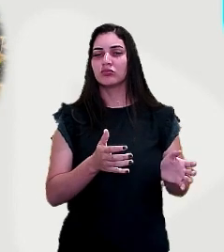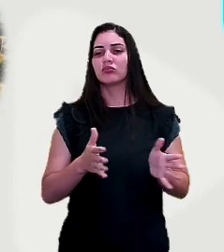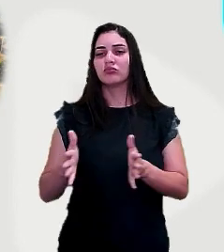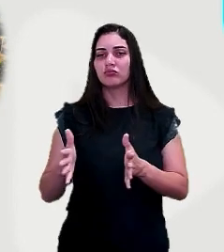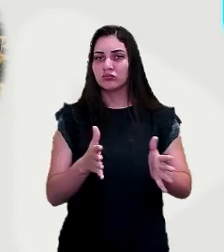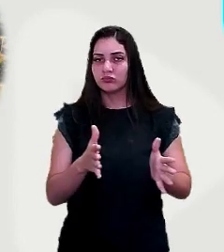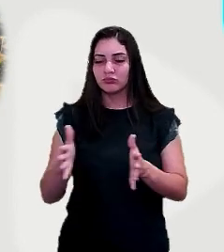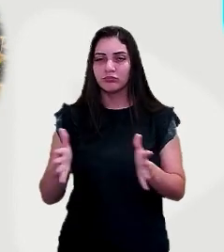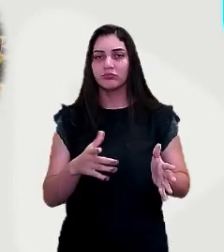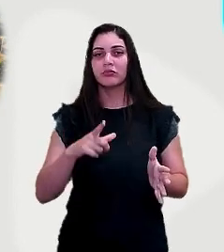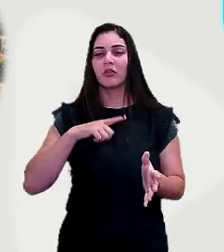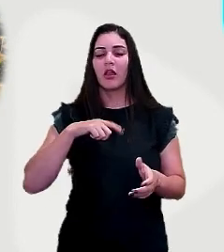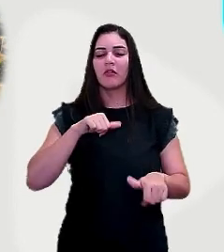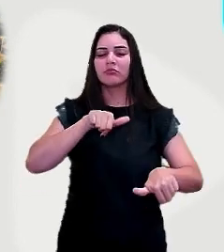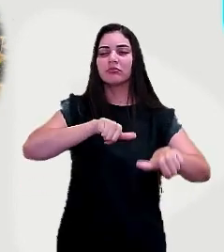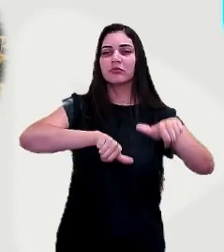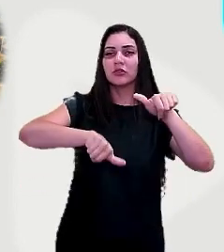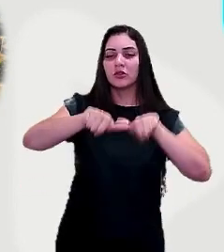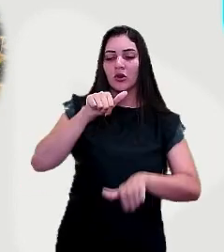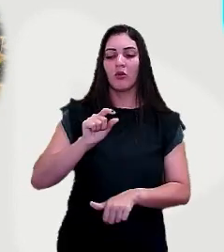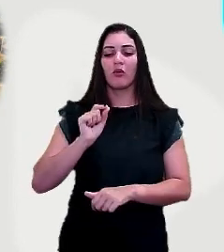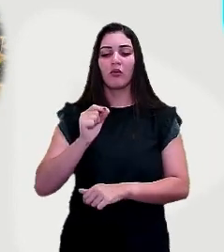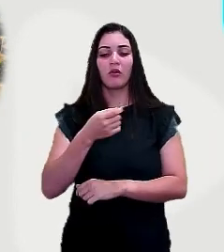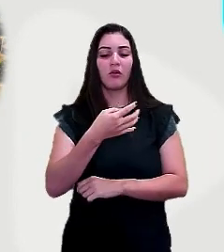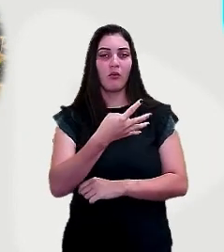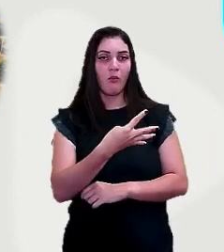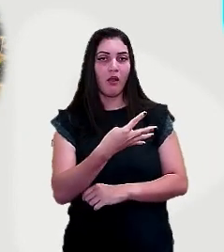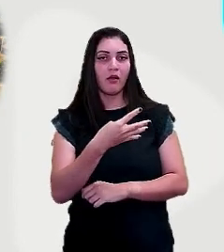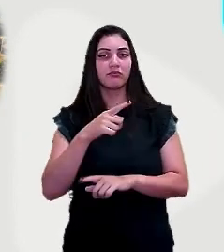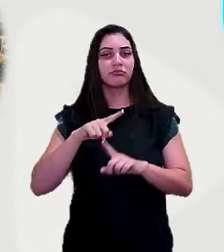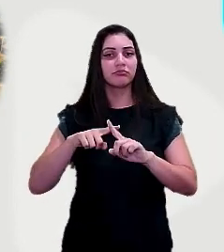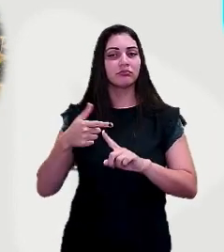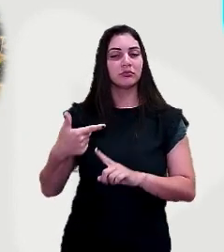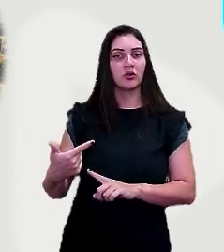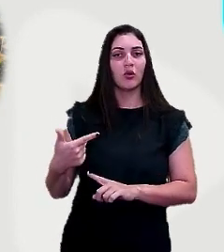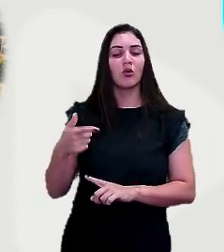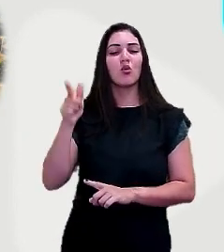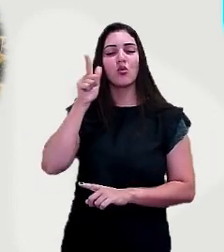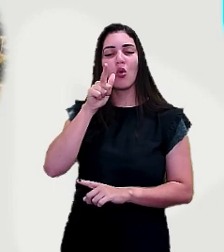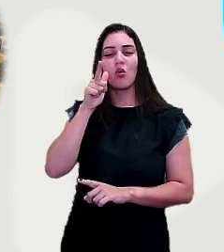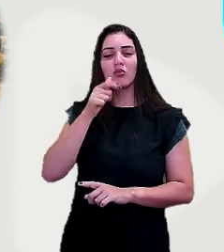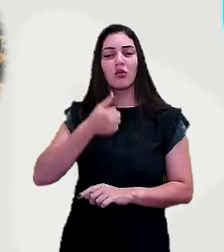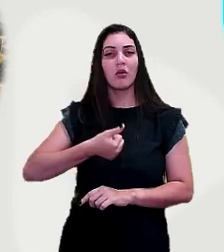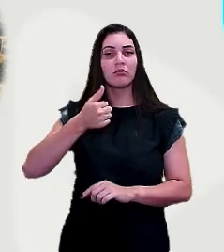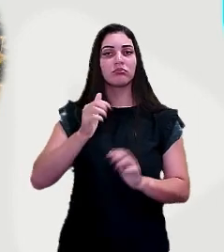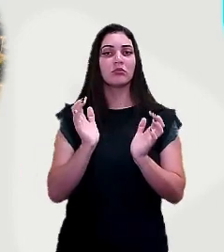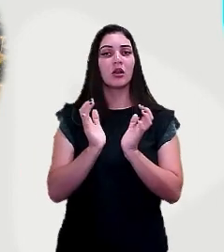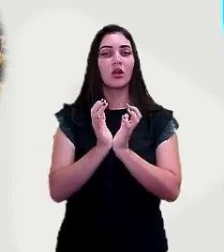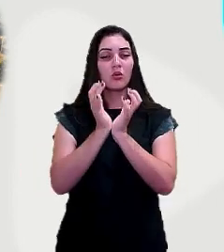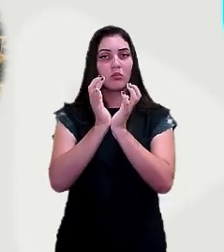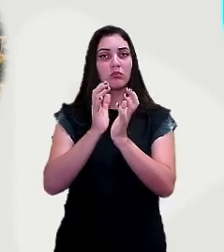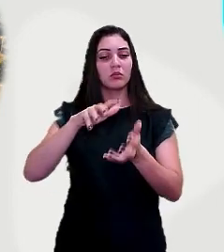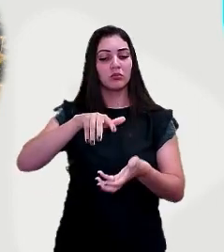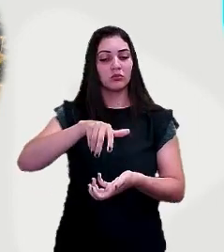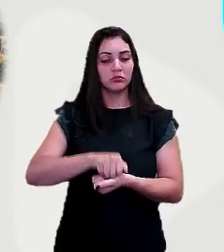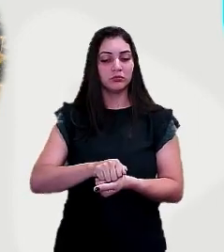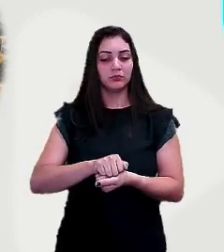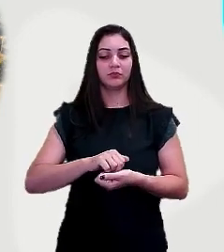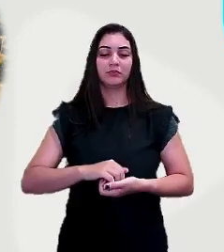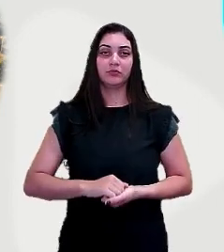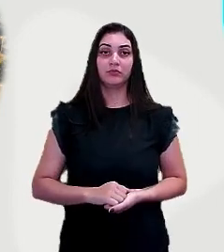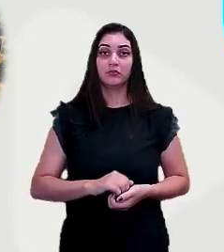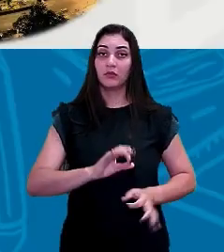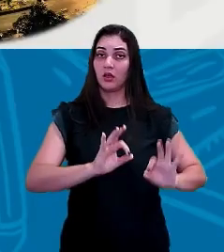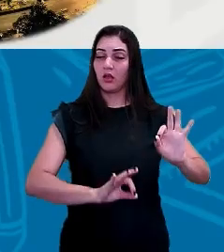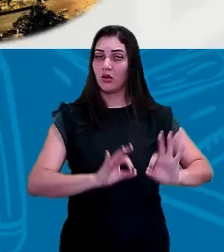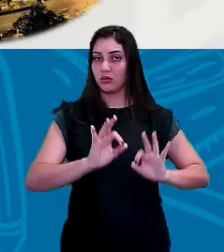a partida de 4-2, conquistando a primeira Copa do Mundo da história. Então, a